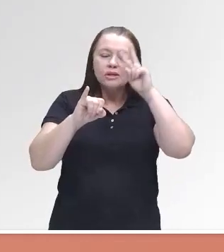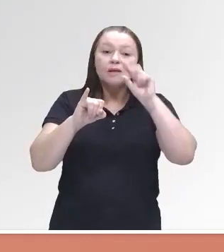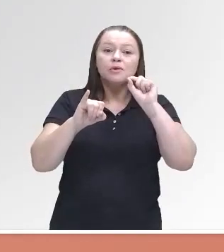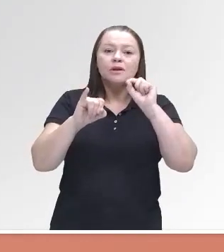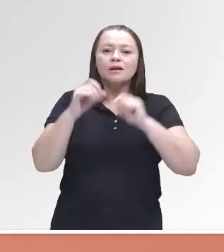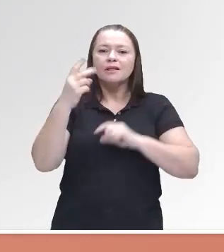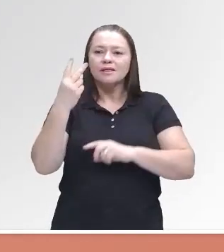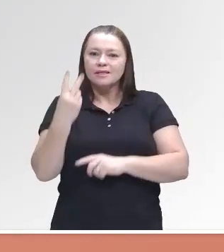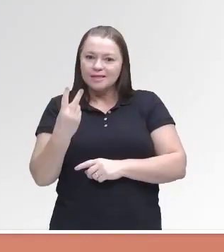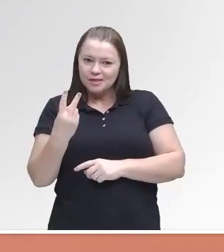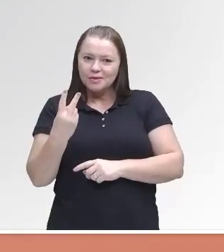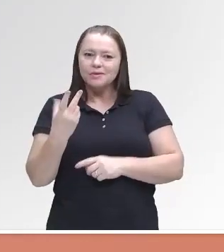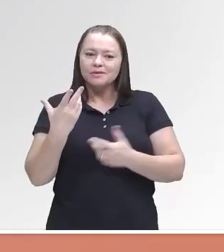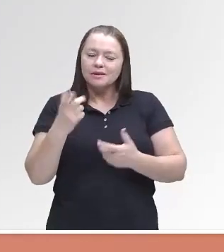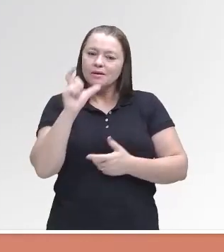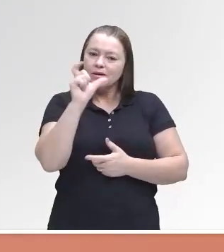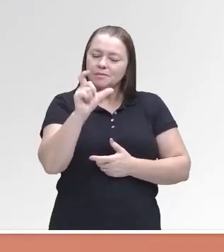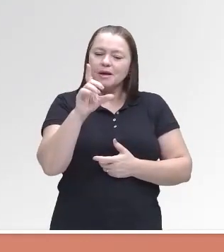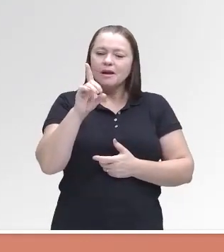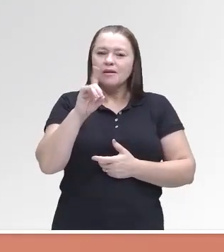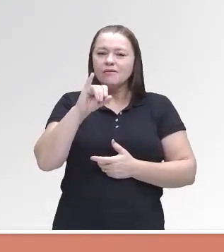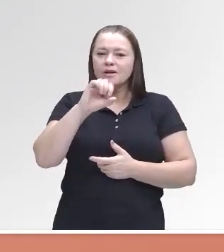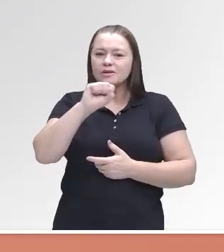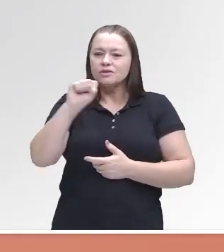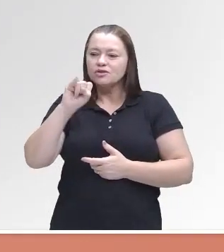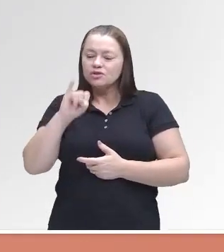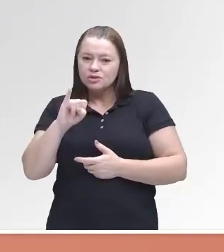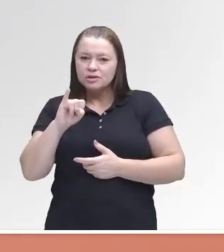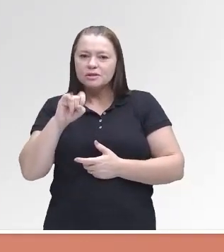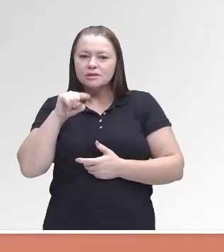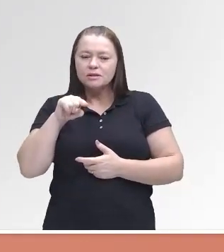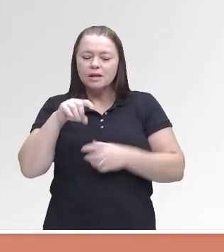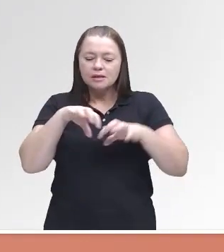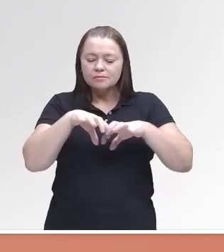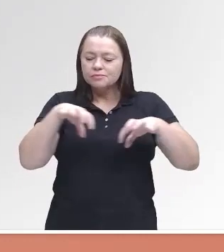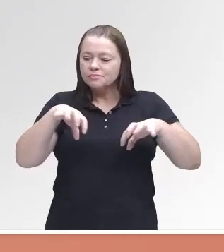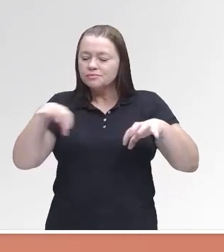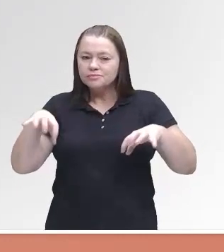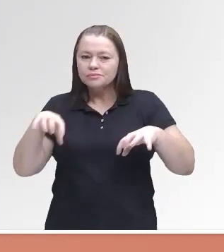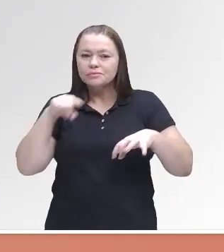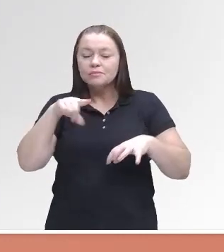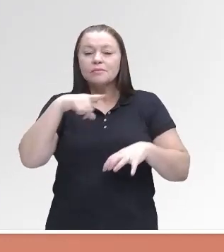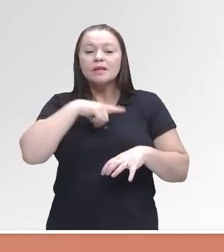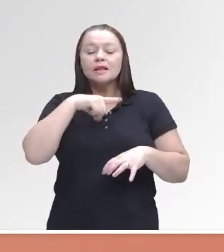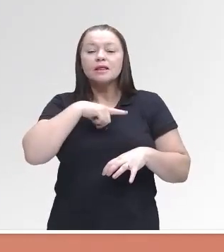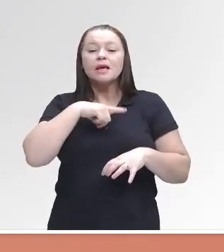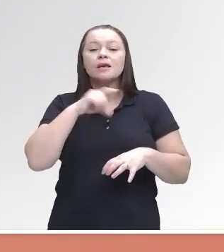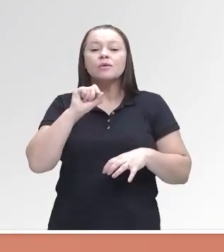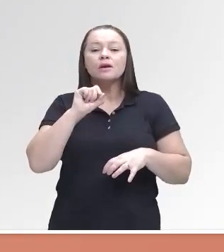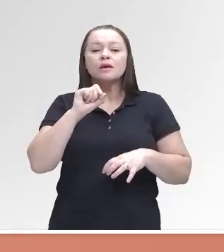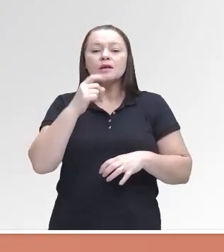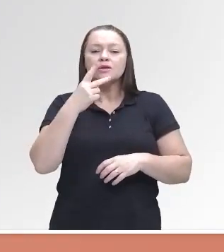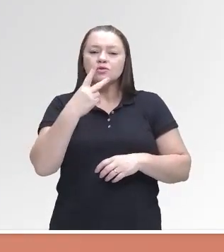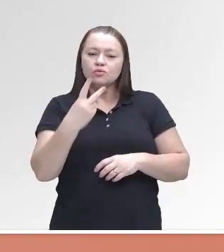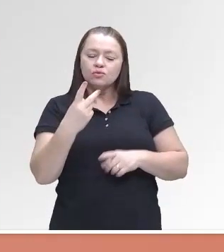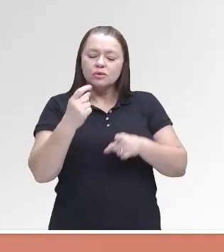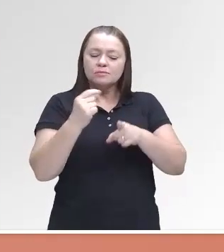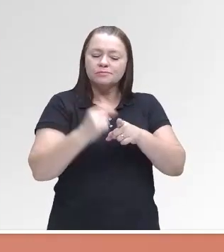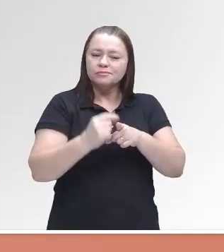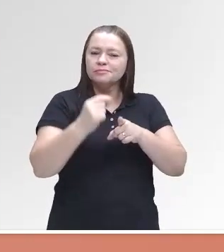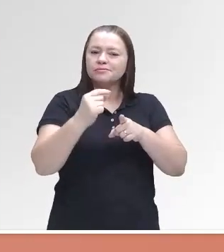2. Então, as palavras dissílabas são classificadas como palavras que possuem